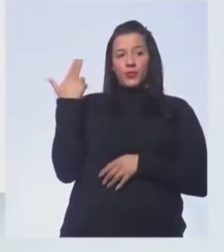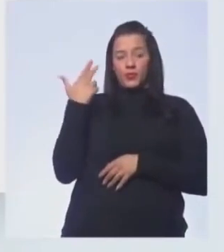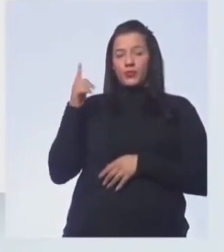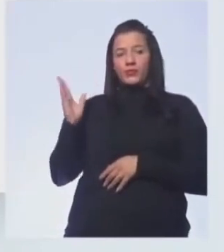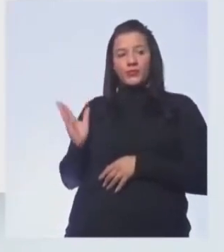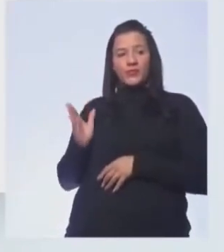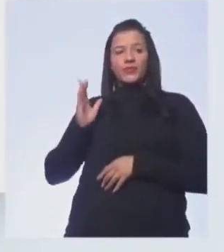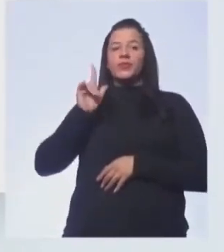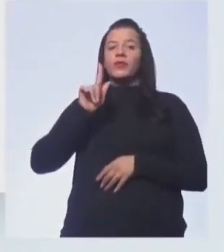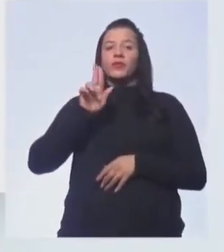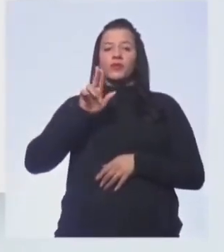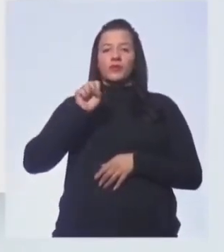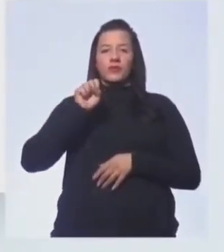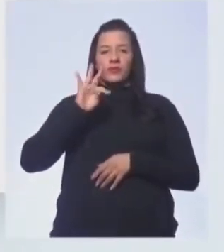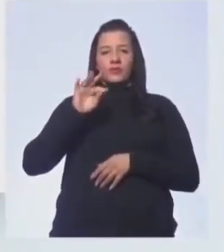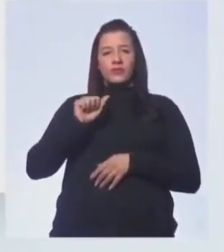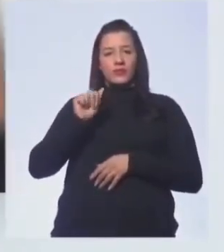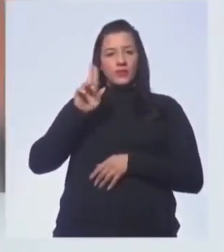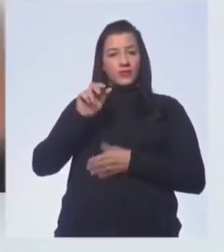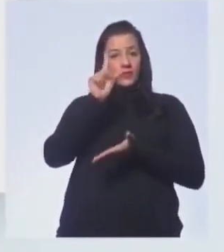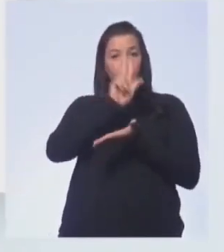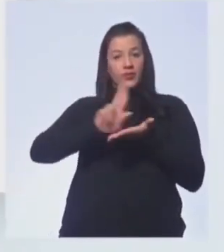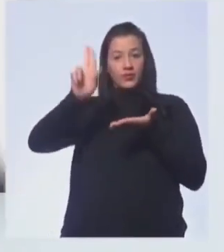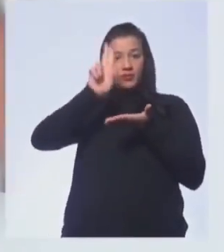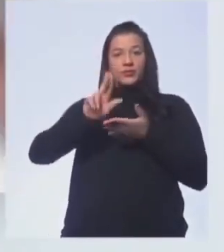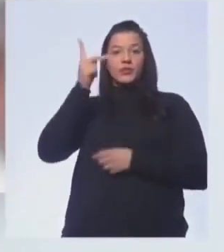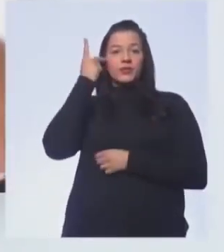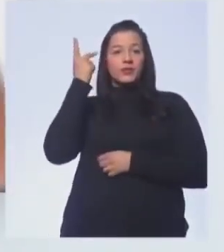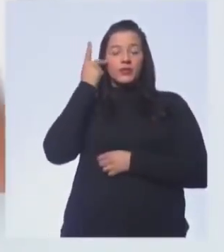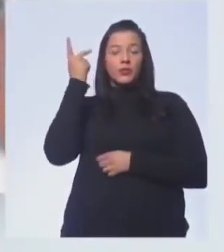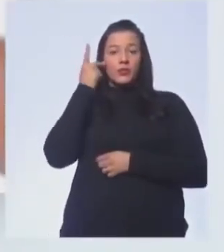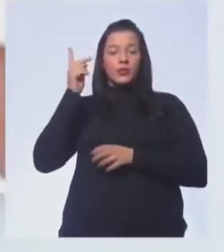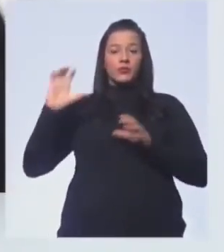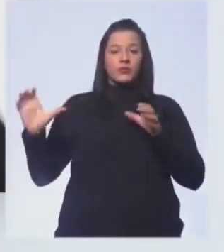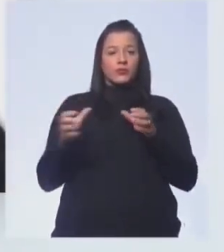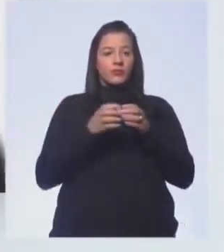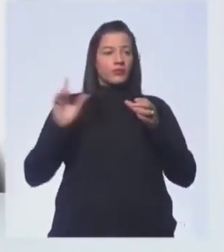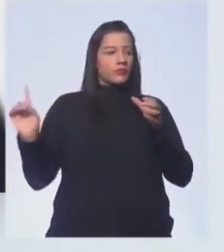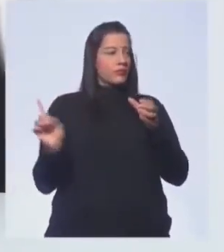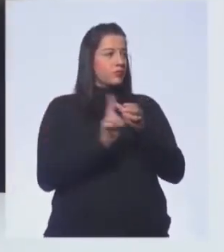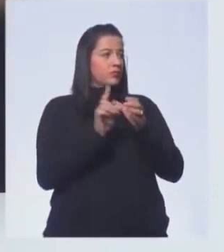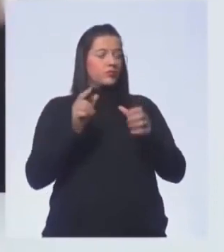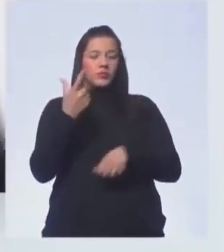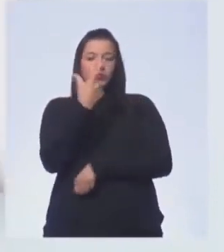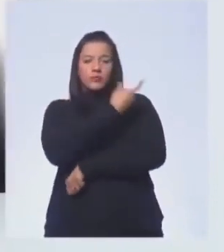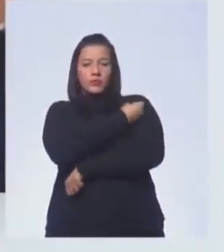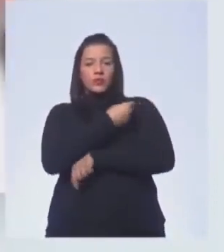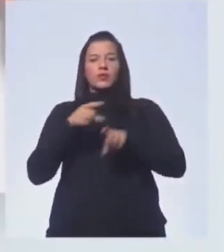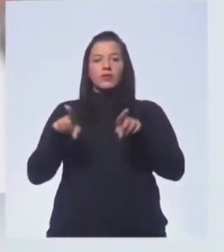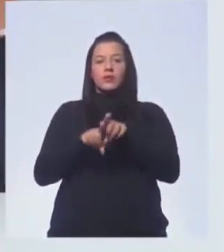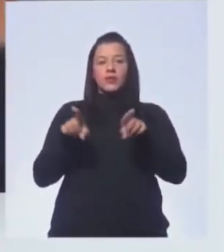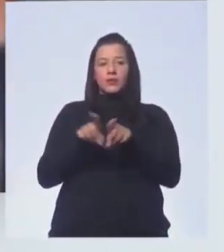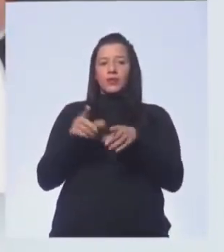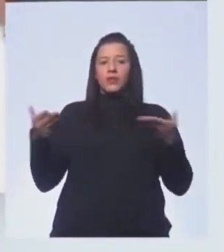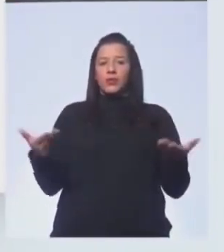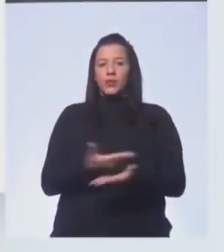sou doutor em microbiologia pela USP de São Paulo, membro da União Pro Vacina e do Instituto Questão de Ciência. E hoje eu vou